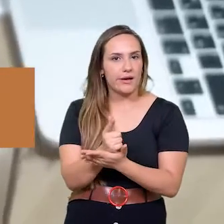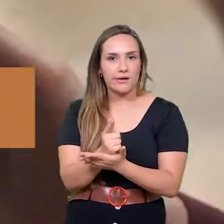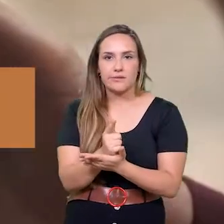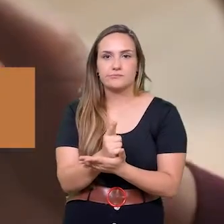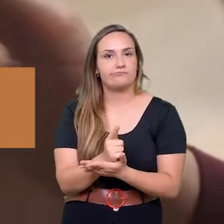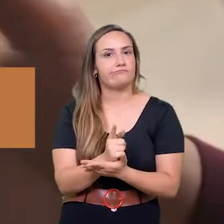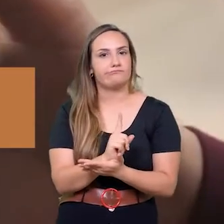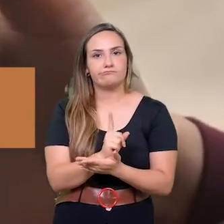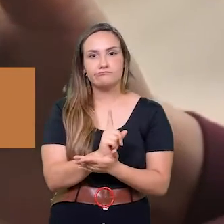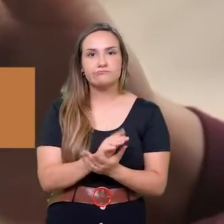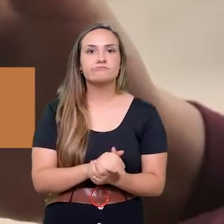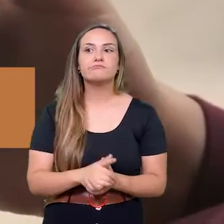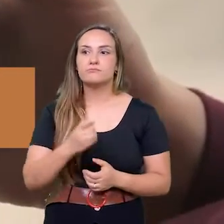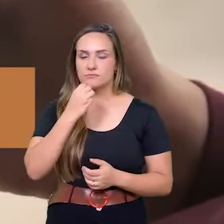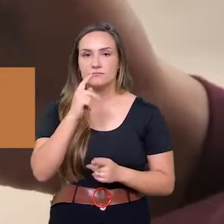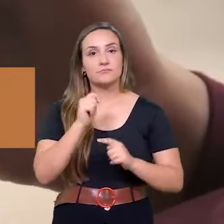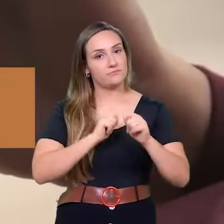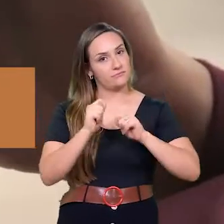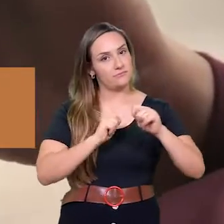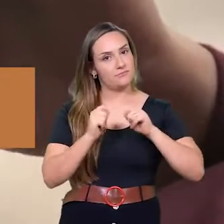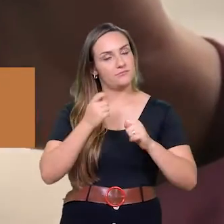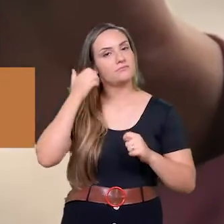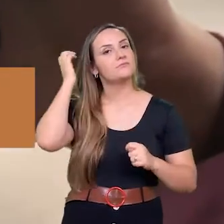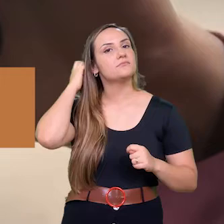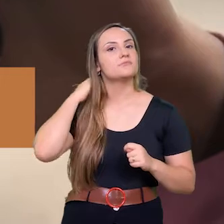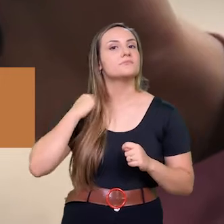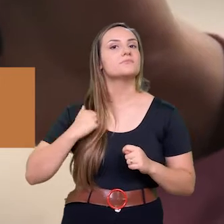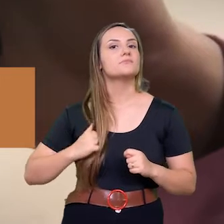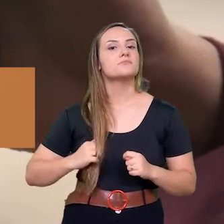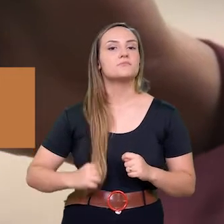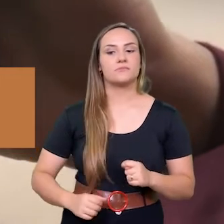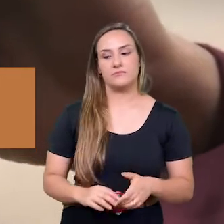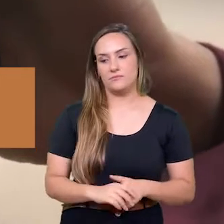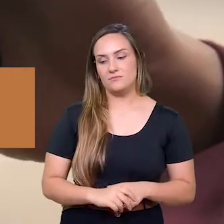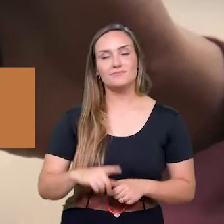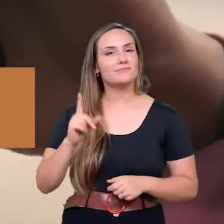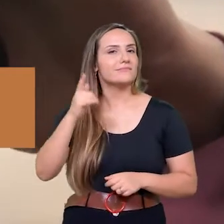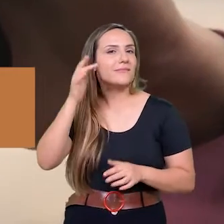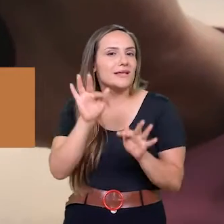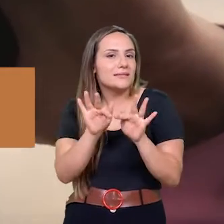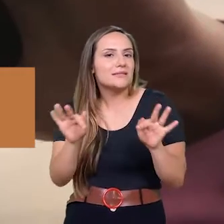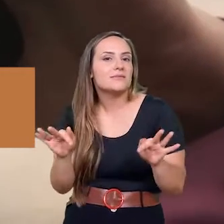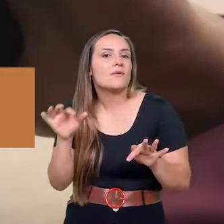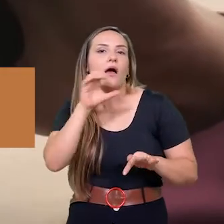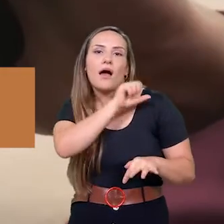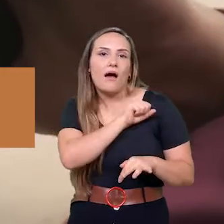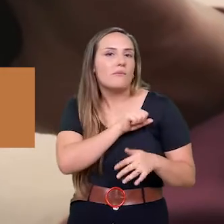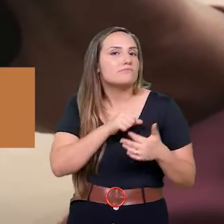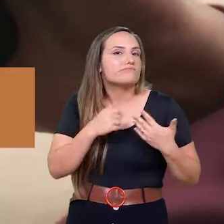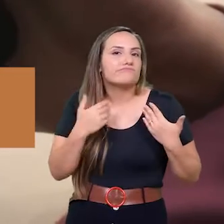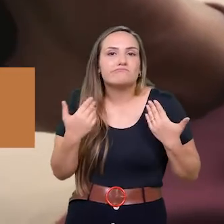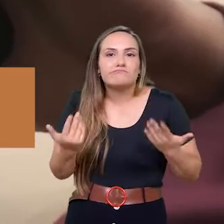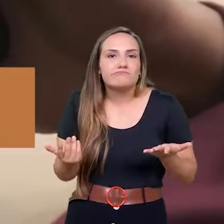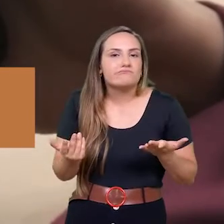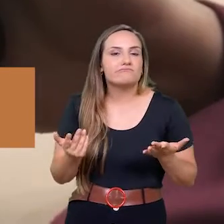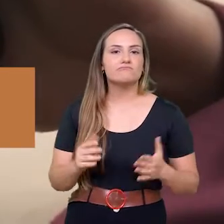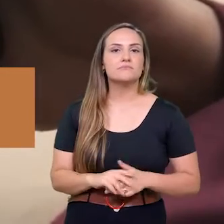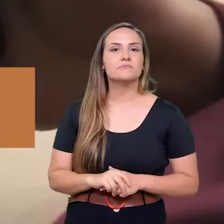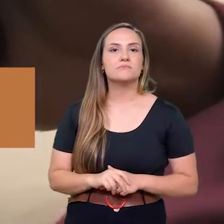ele, além de ser prático, ele é econômico também. Então, é uma coisa muito simples, muito rápida